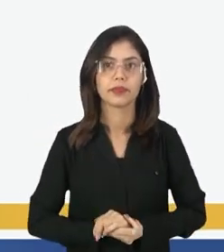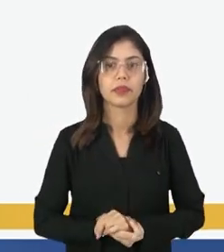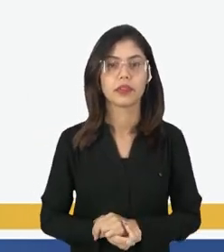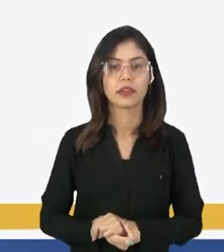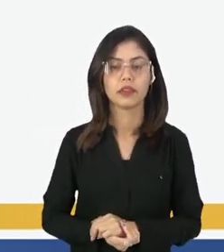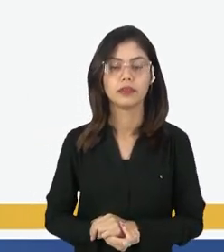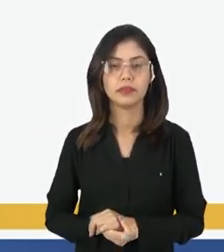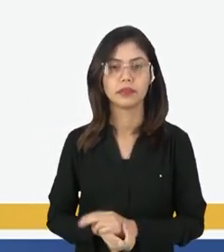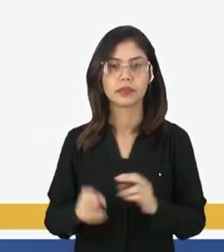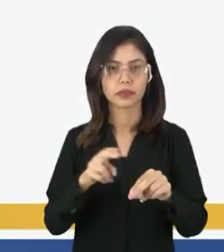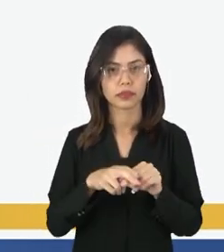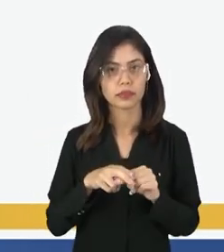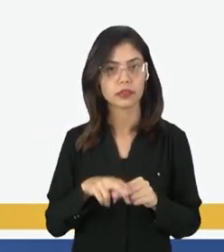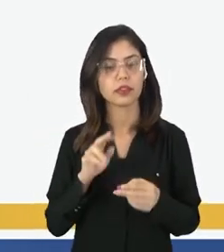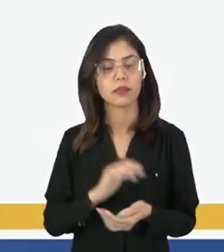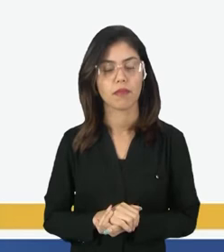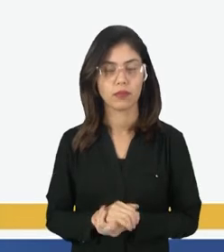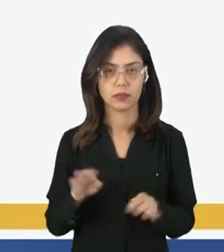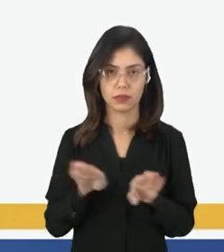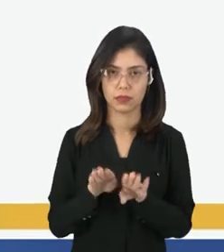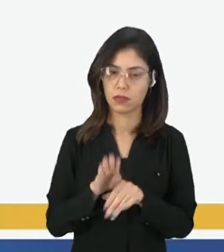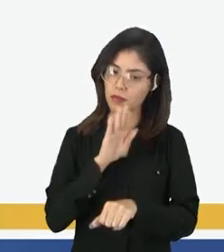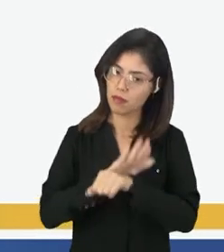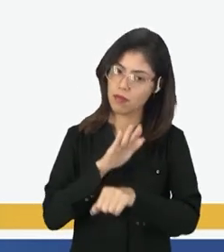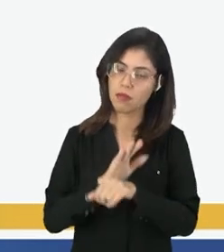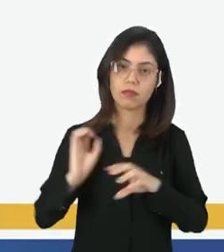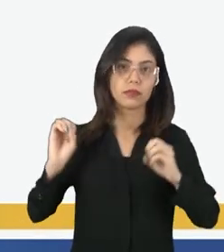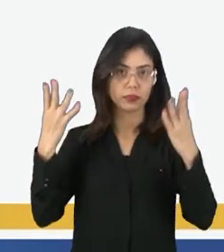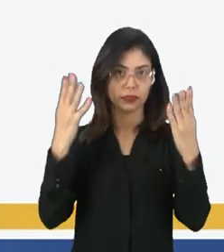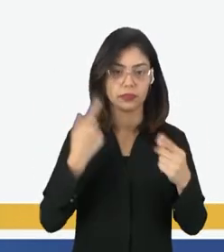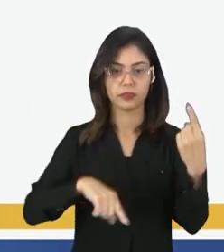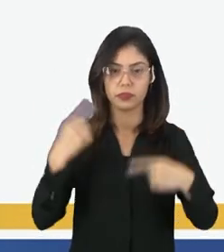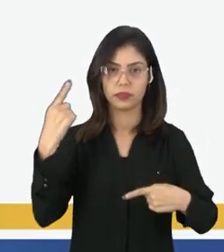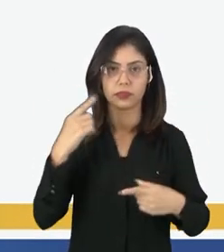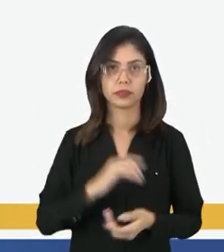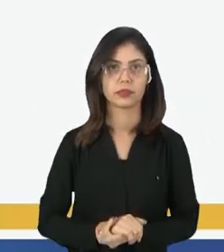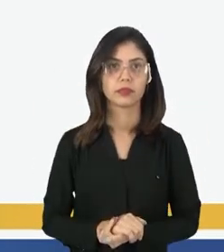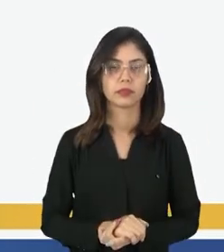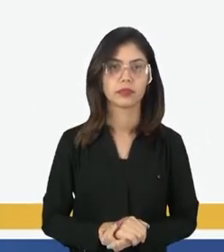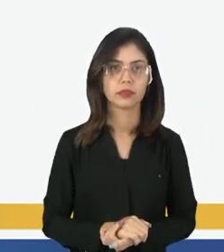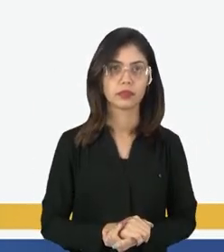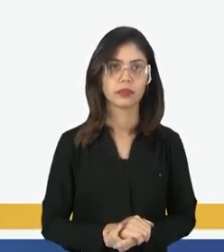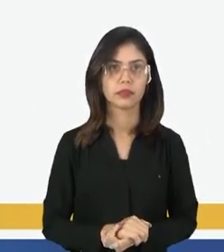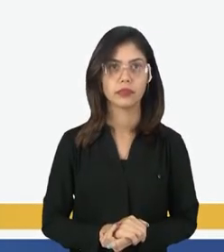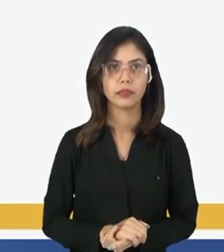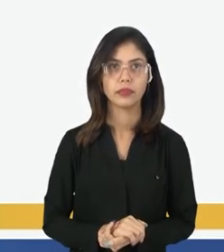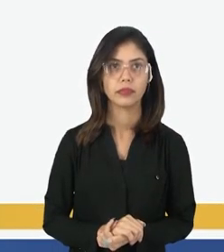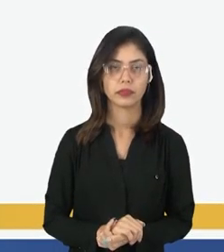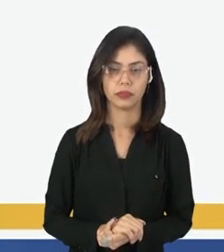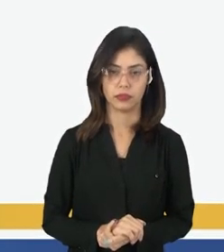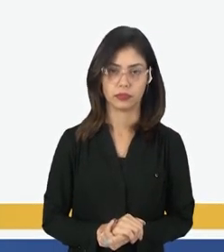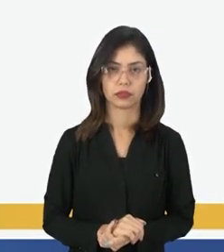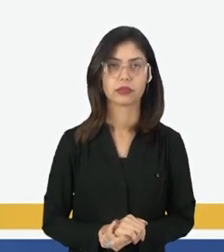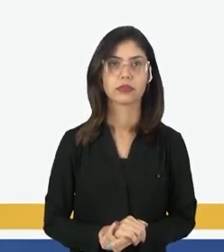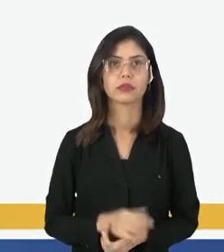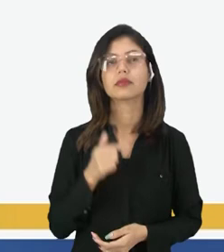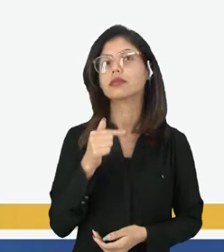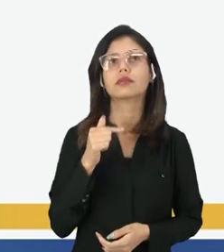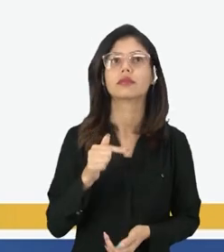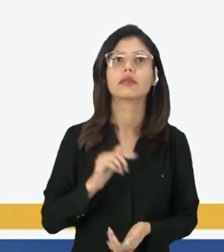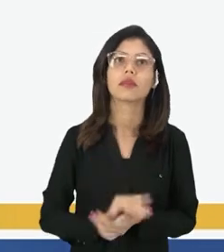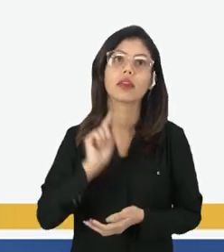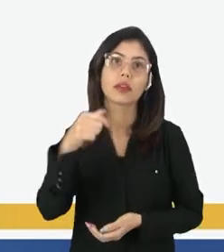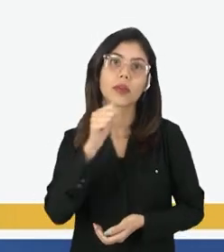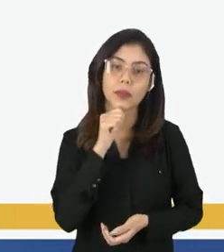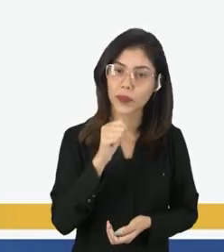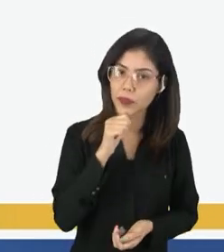né por isso que é ele também contribuiu com acesso da fecha Ok vamos para a próxima Questão questão